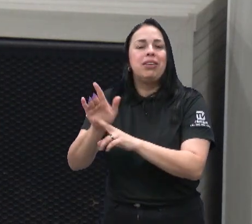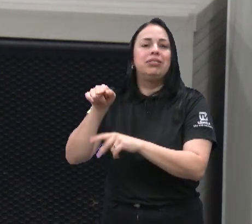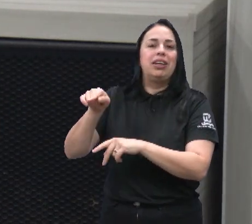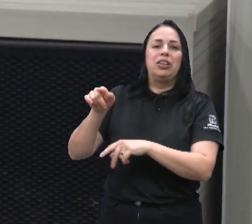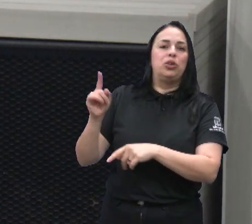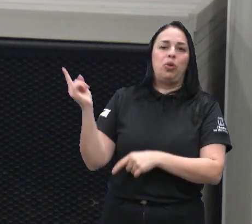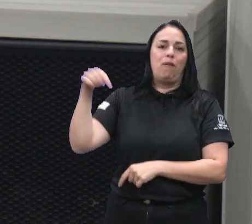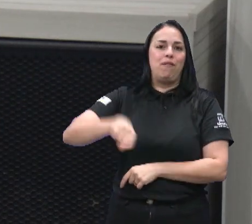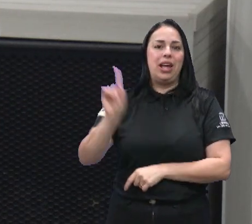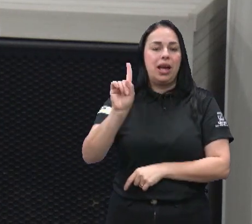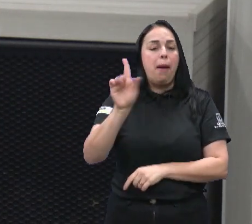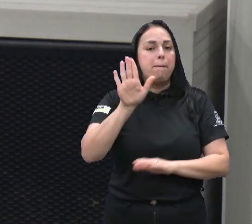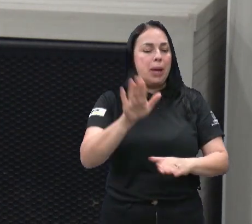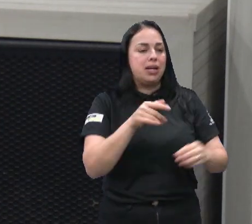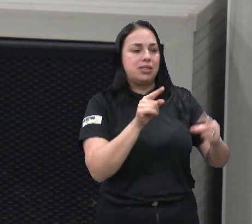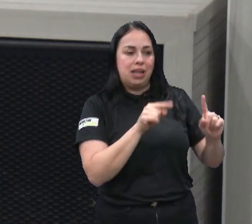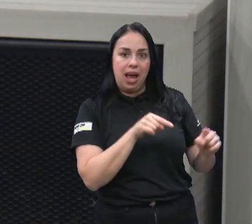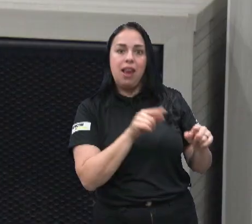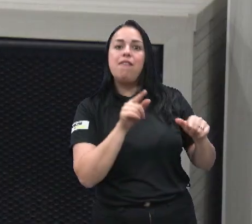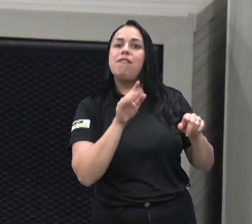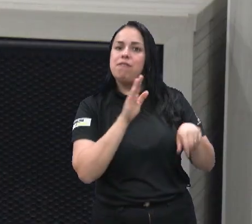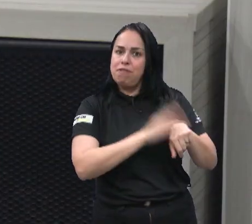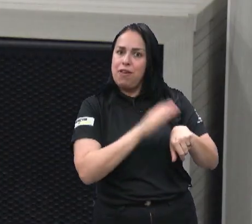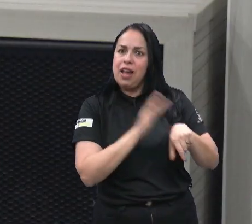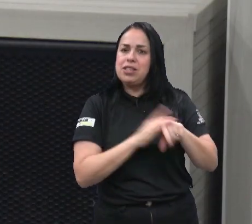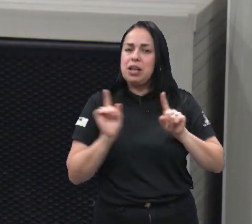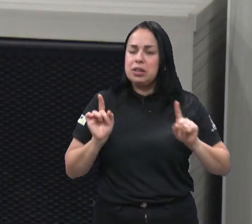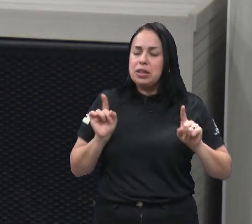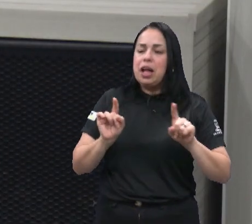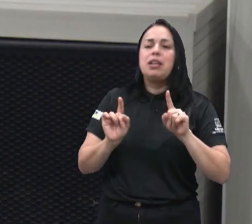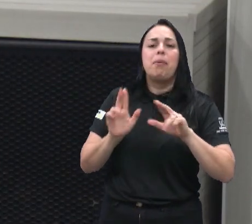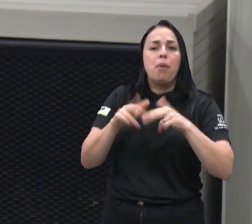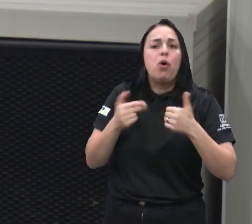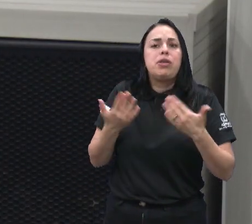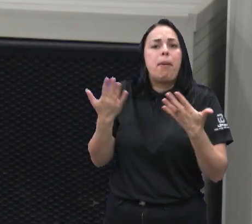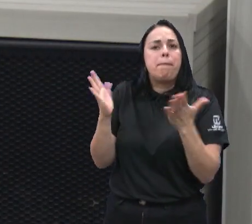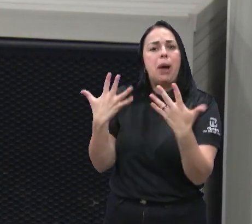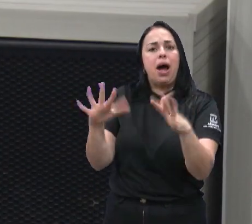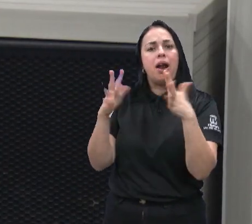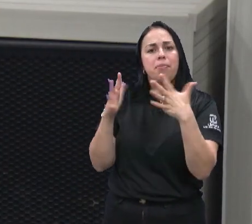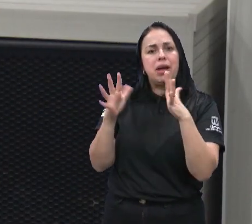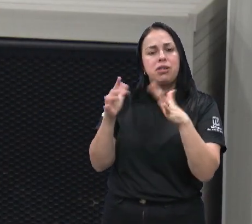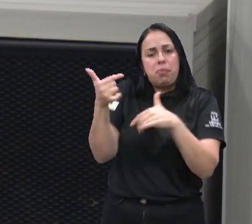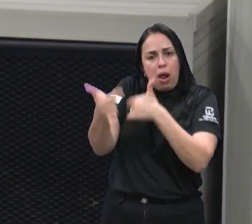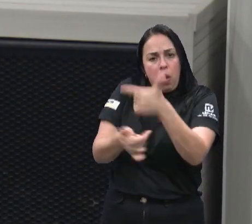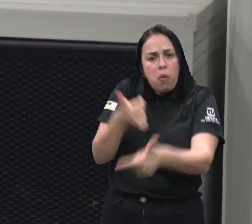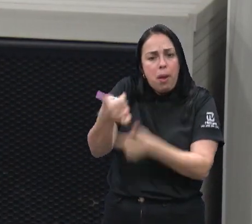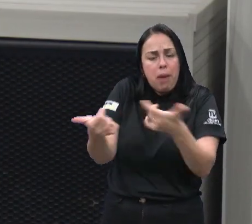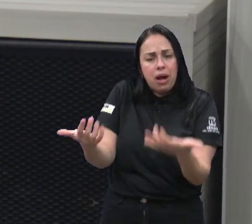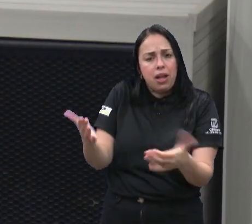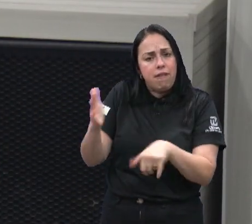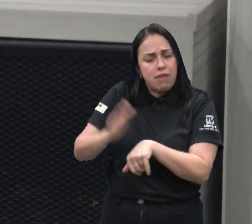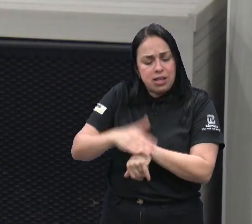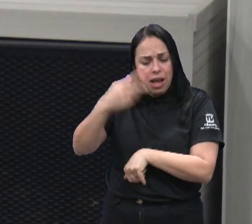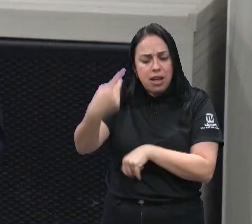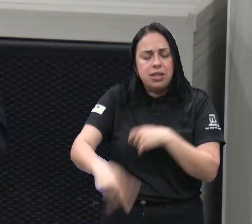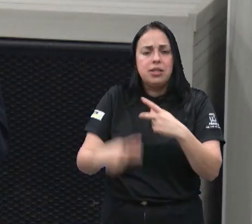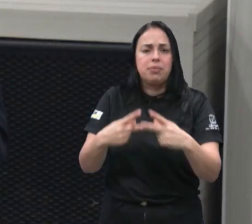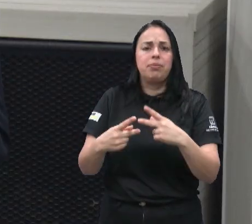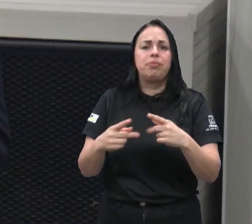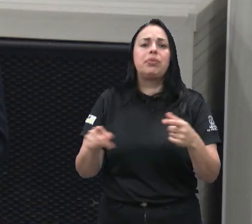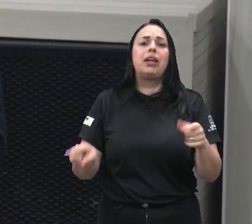pode, olho no olho, parabenizar o trabalho que tem sido feito na nossa cidade. E temos também